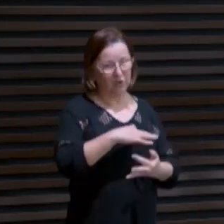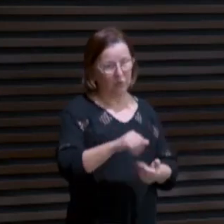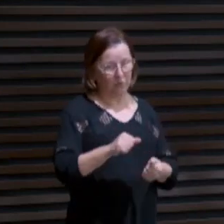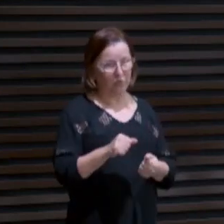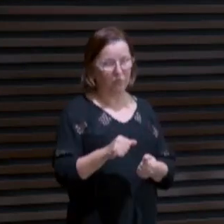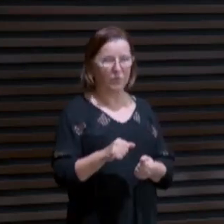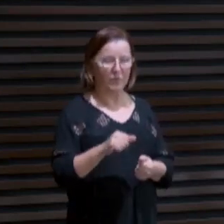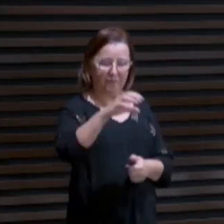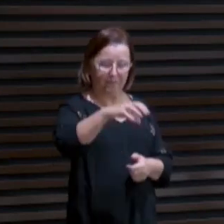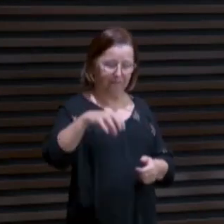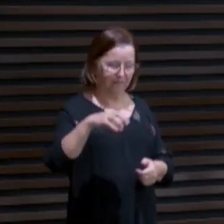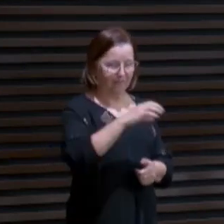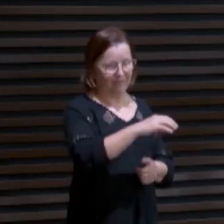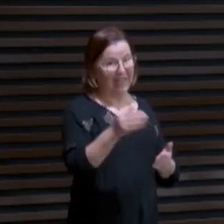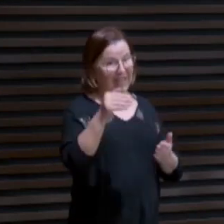1948.